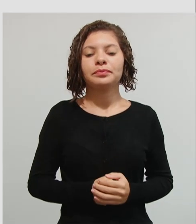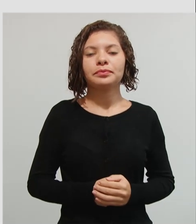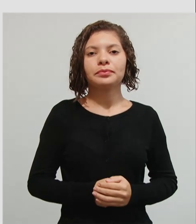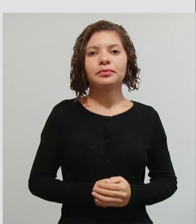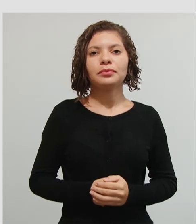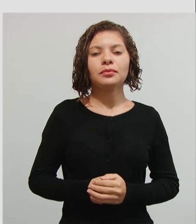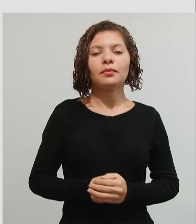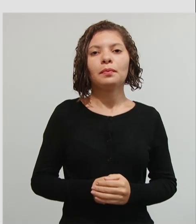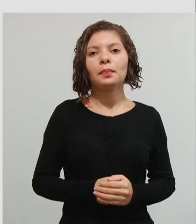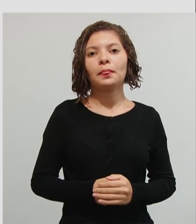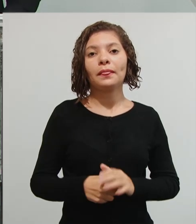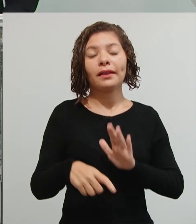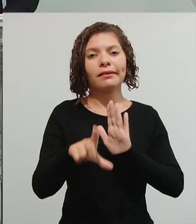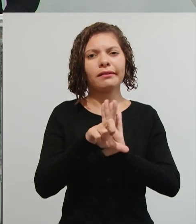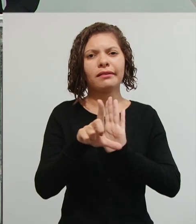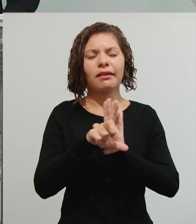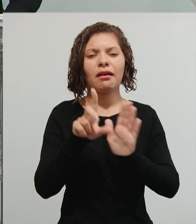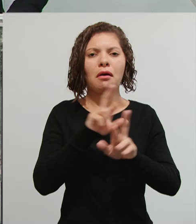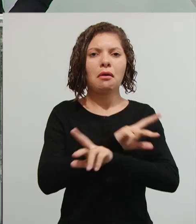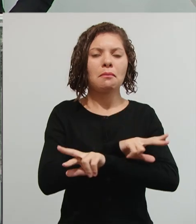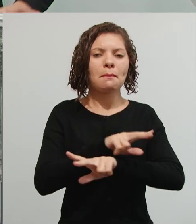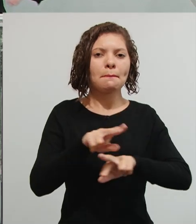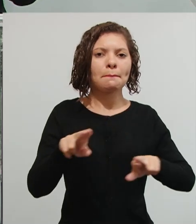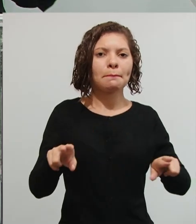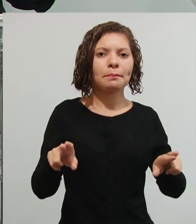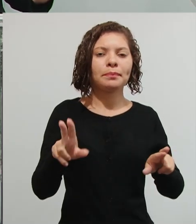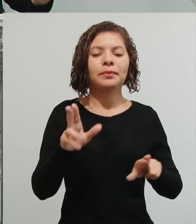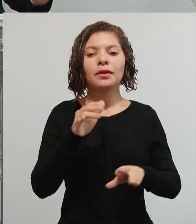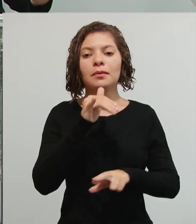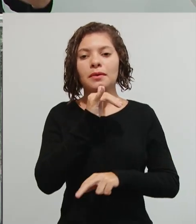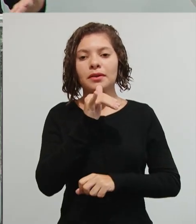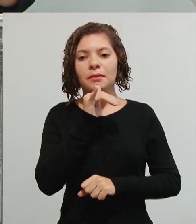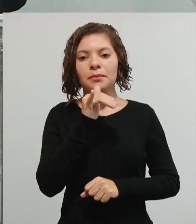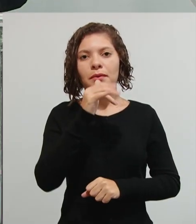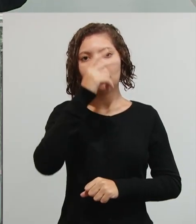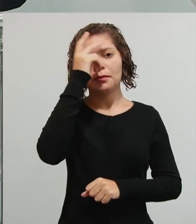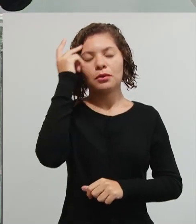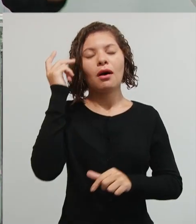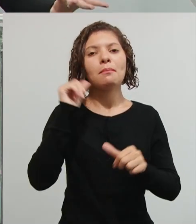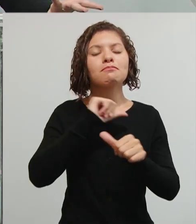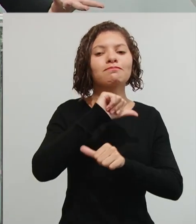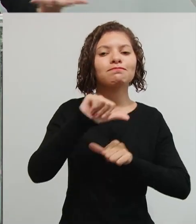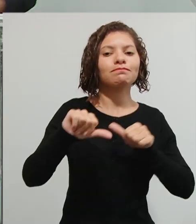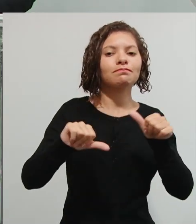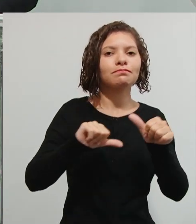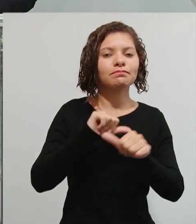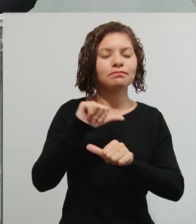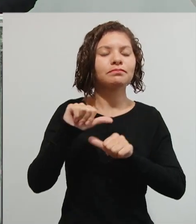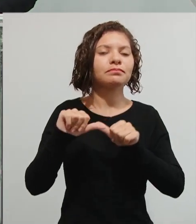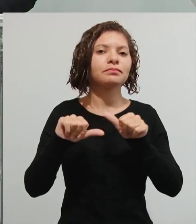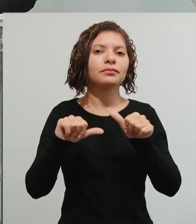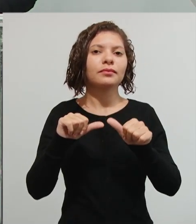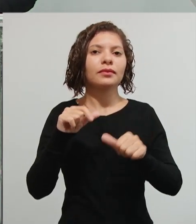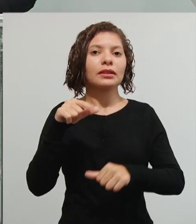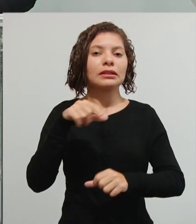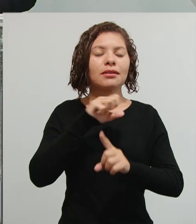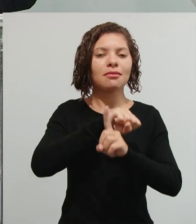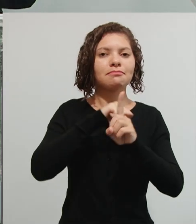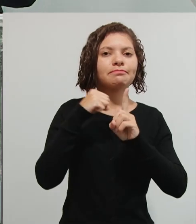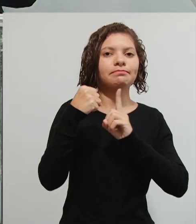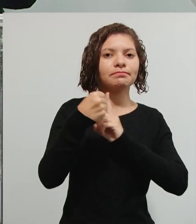contratos. A ideia aqui é dizer que as pessoas mudam a sociedade à medida que a gente muda alguns incentivos dentro da nossa